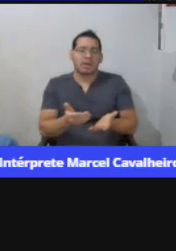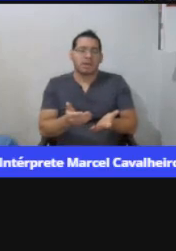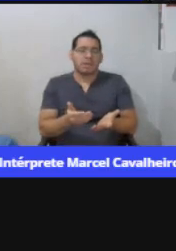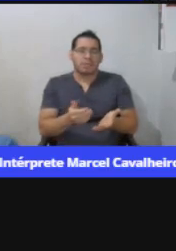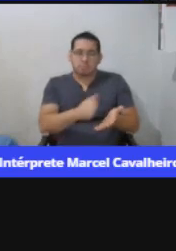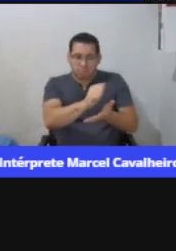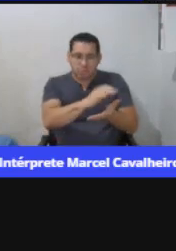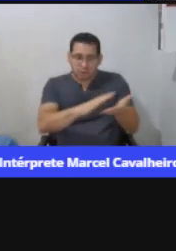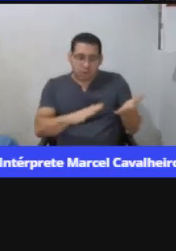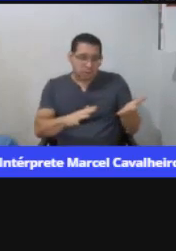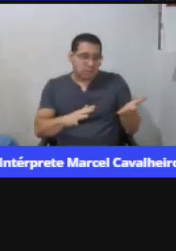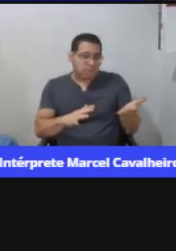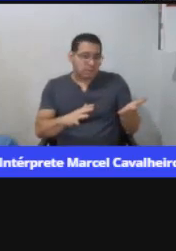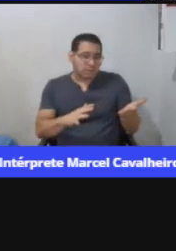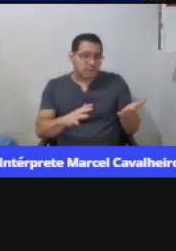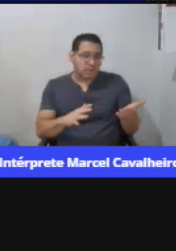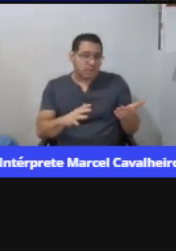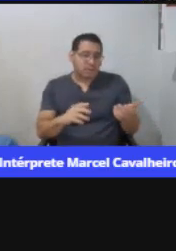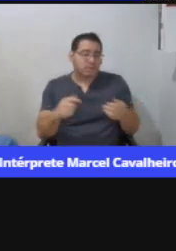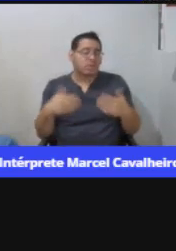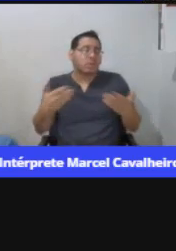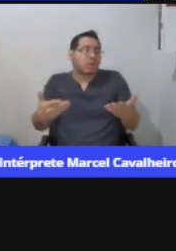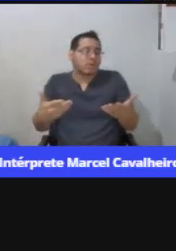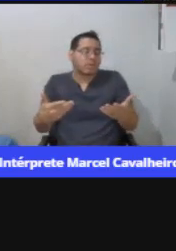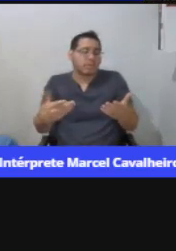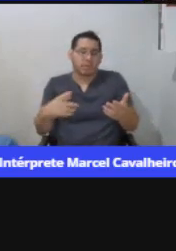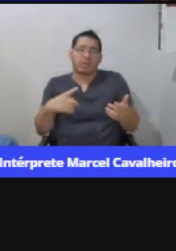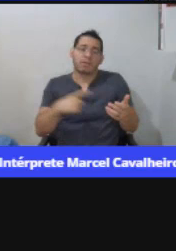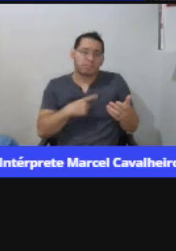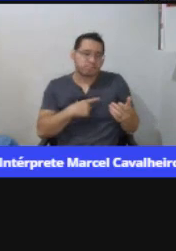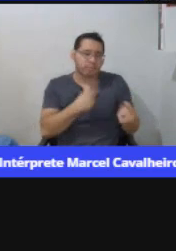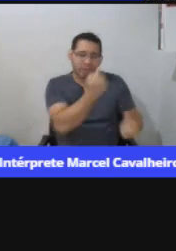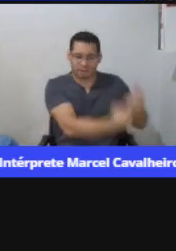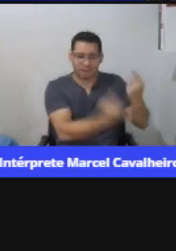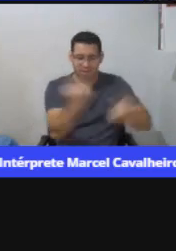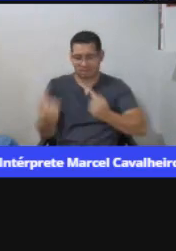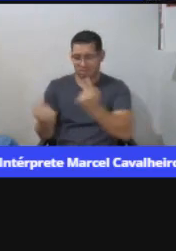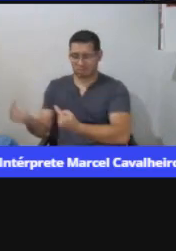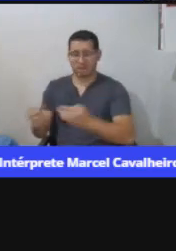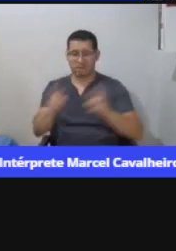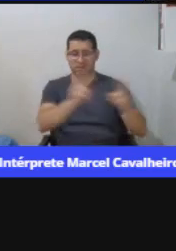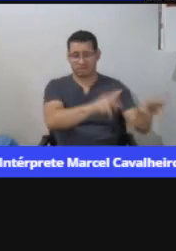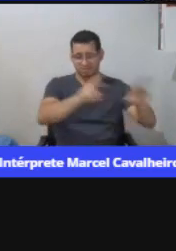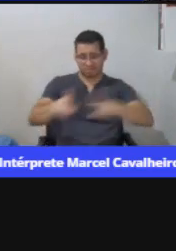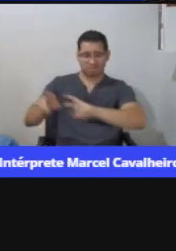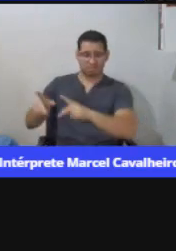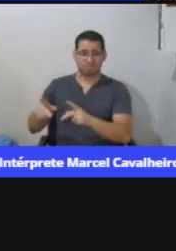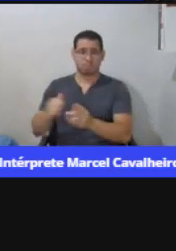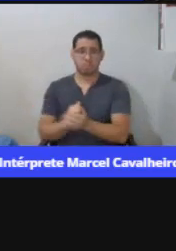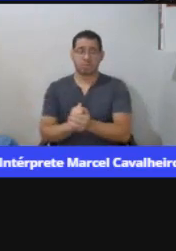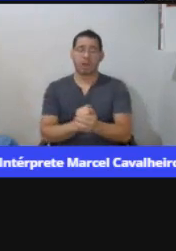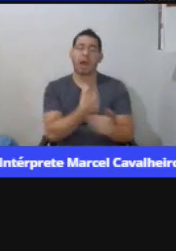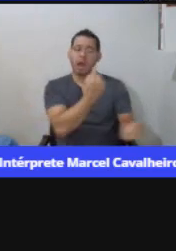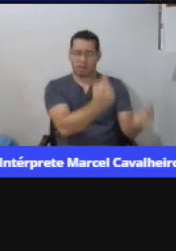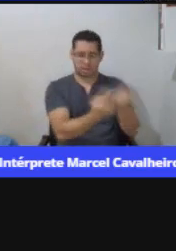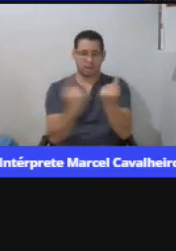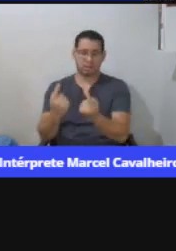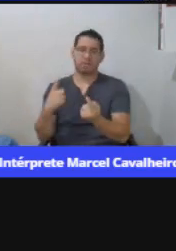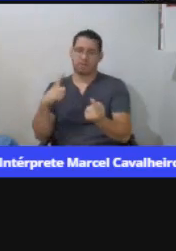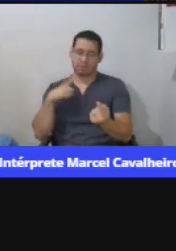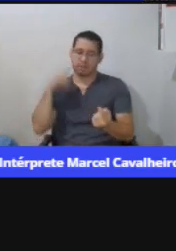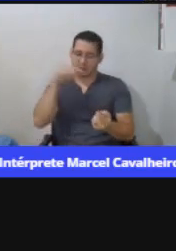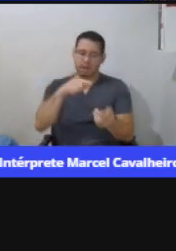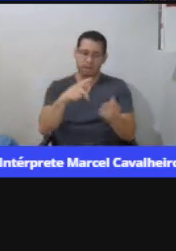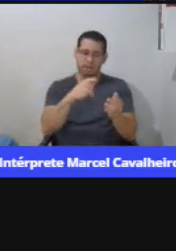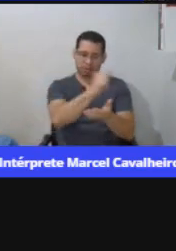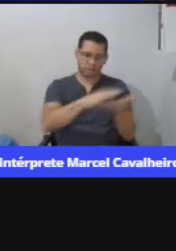Existem realidades e realidades. Nós vamos encaminhar um determinado número de atividades dentro de cada área de conhecimento. Porém, isso